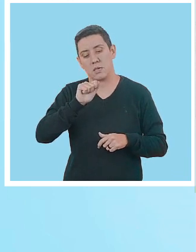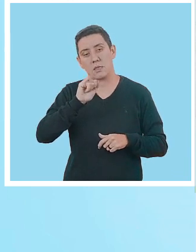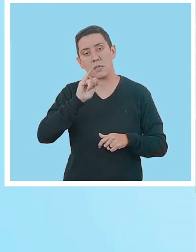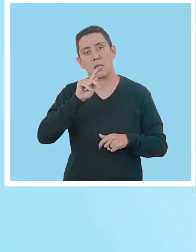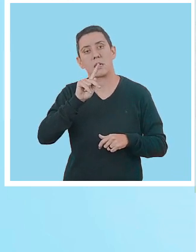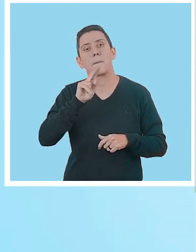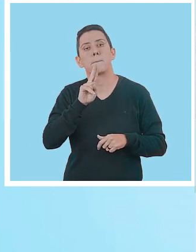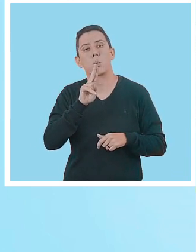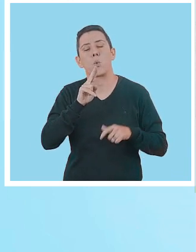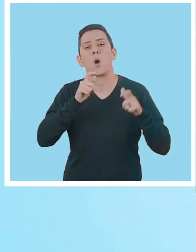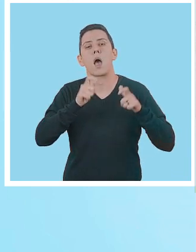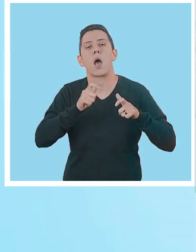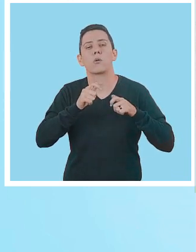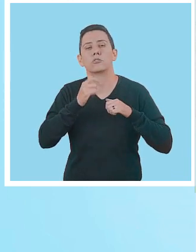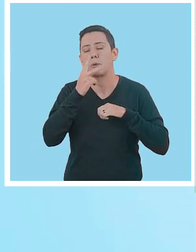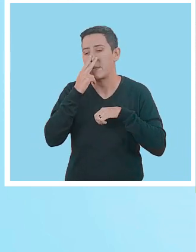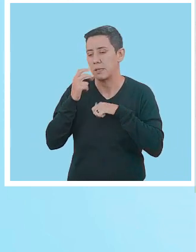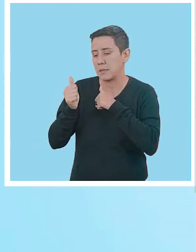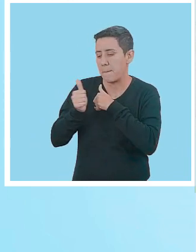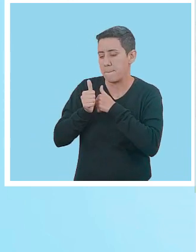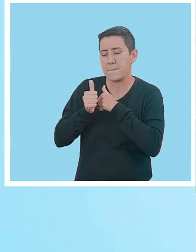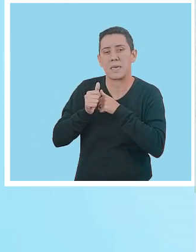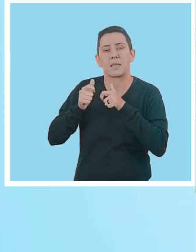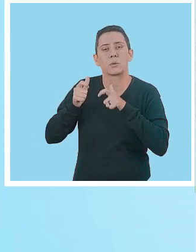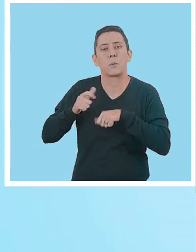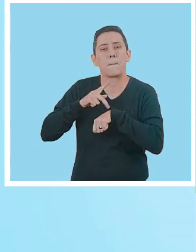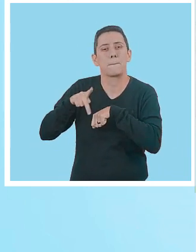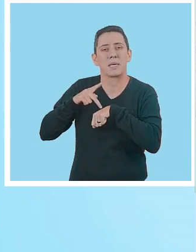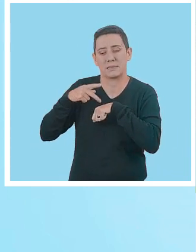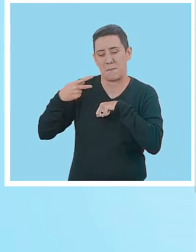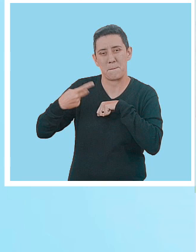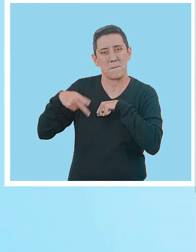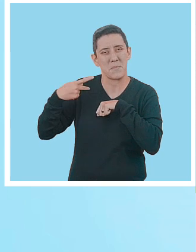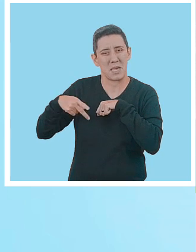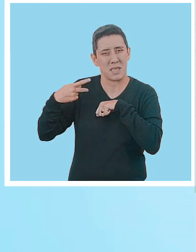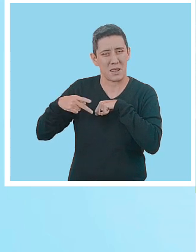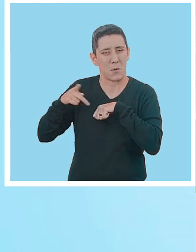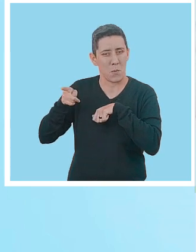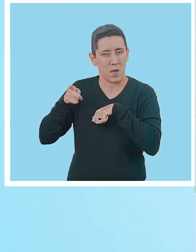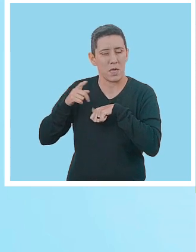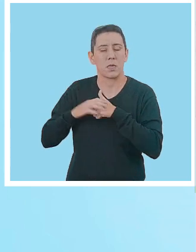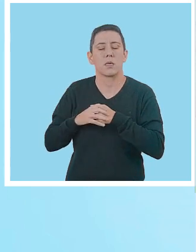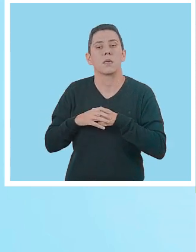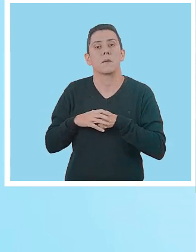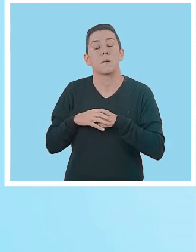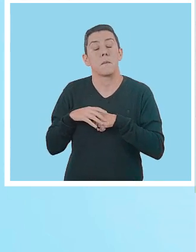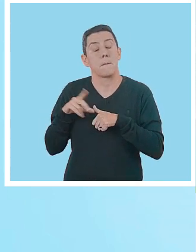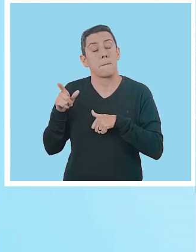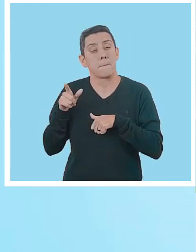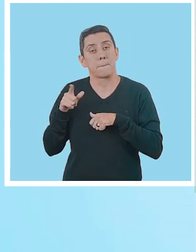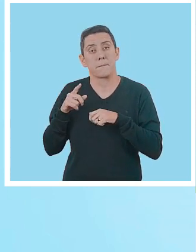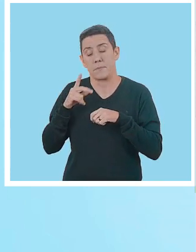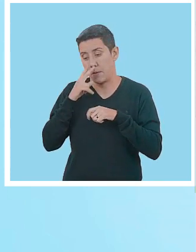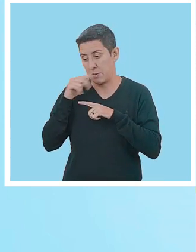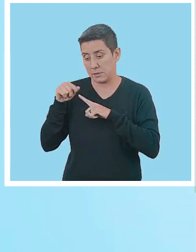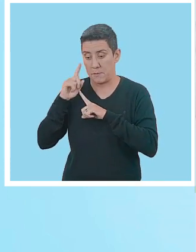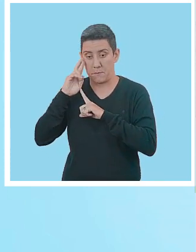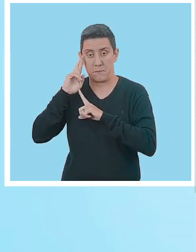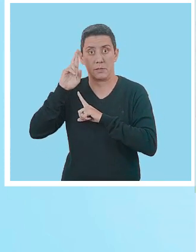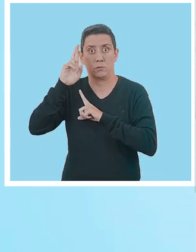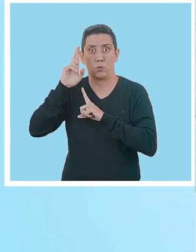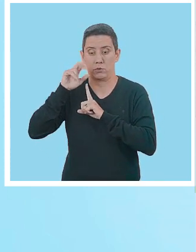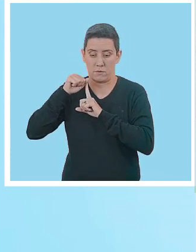localizada ali na divisa com o Paraguai e ela é majoritariamente abastece aqui é São Paulo